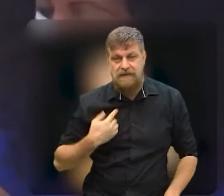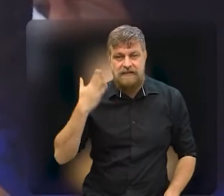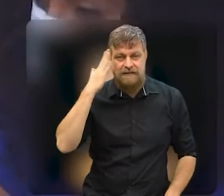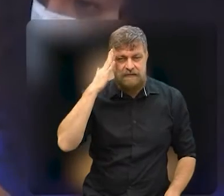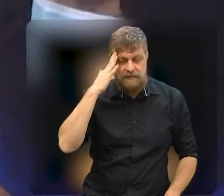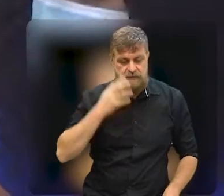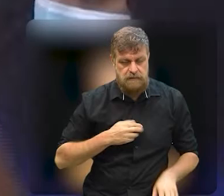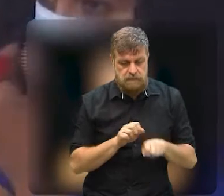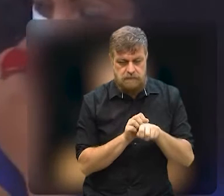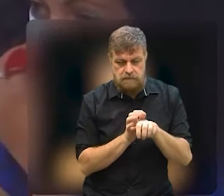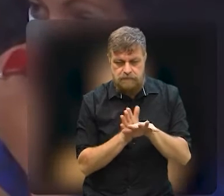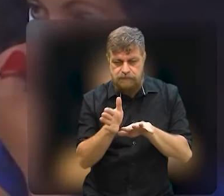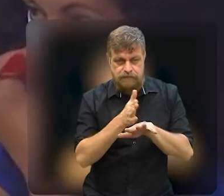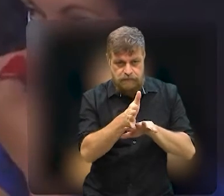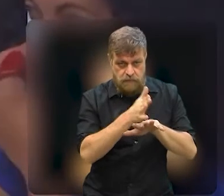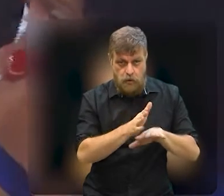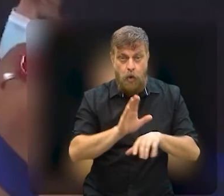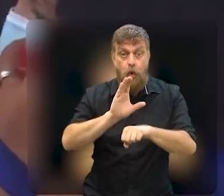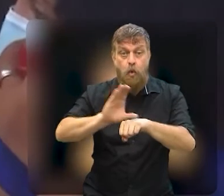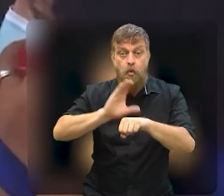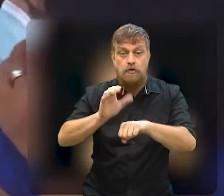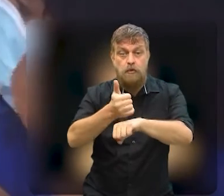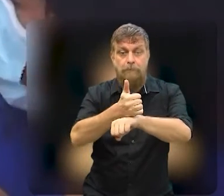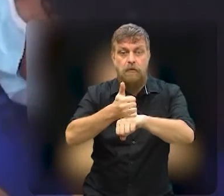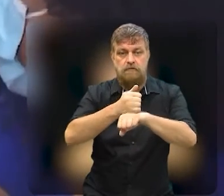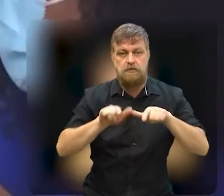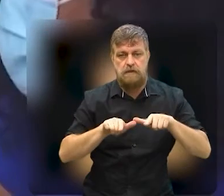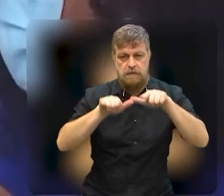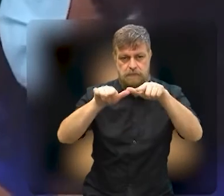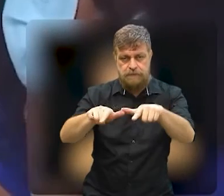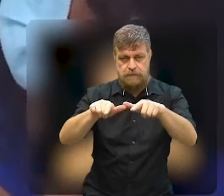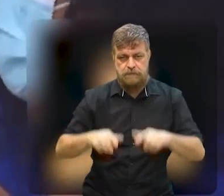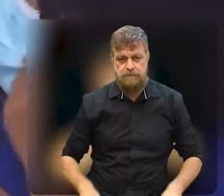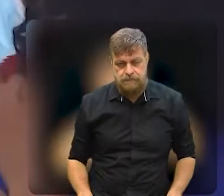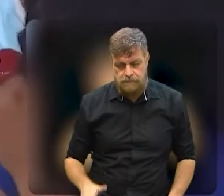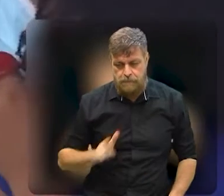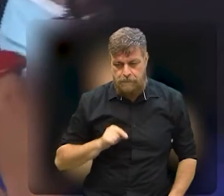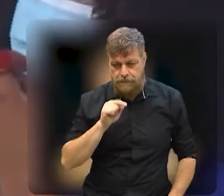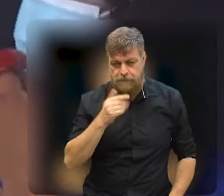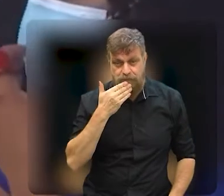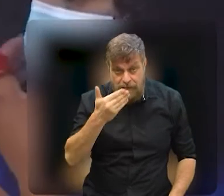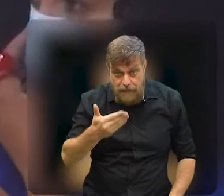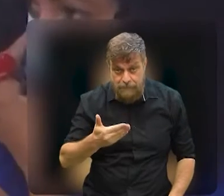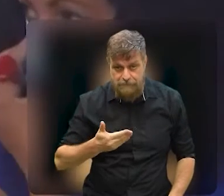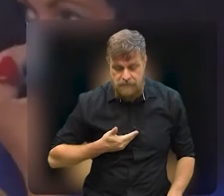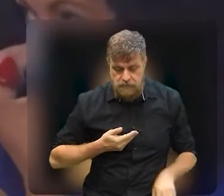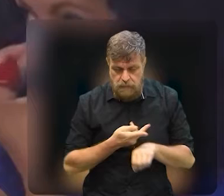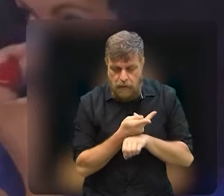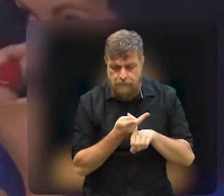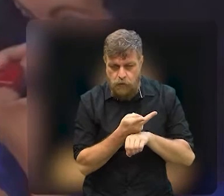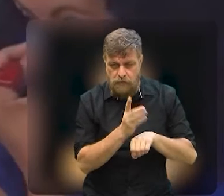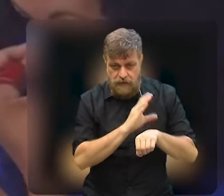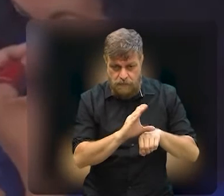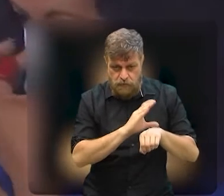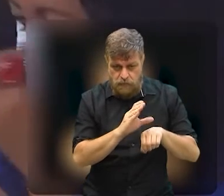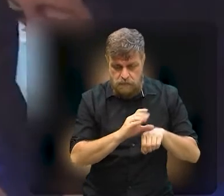A descentralização e curso de qualificação profissional. Essa demanda,